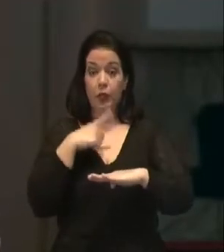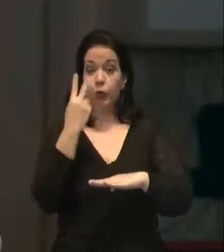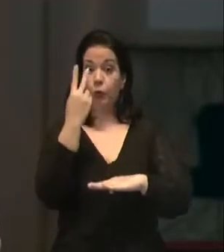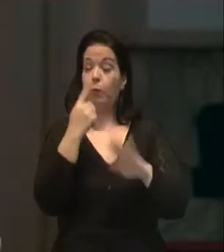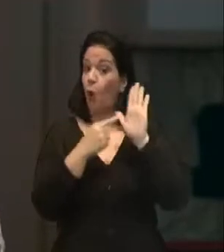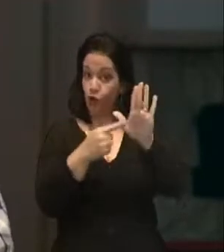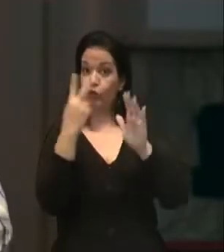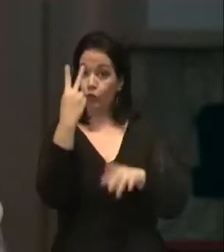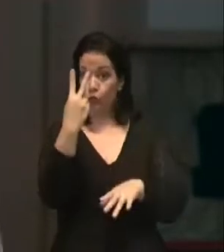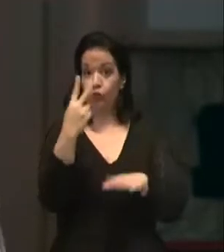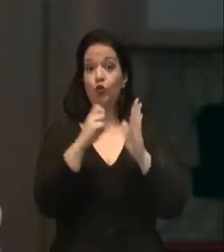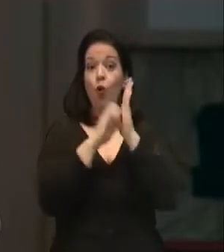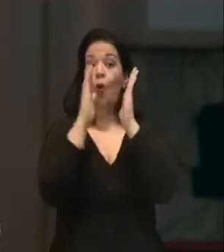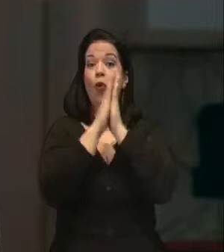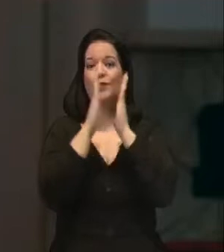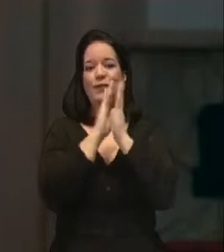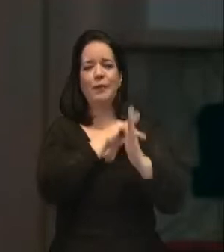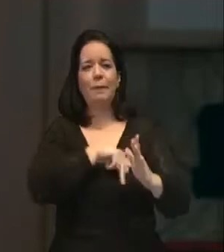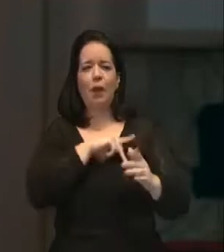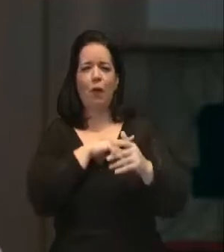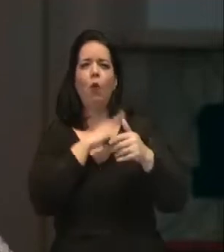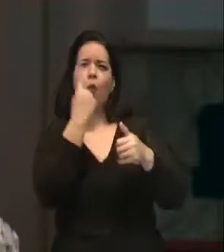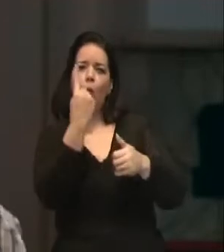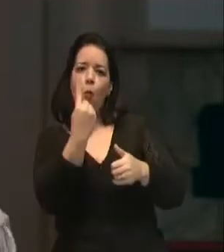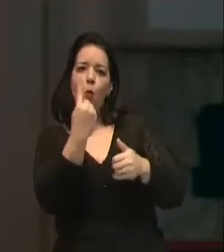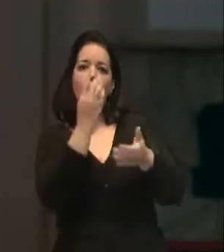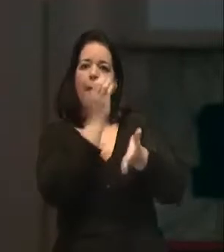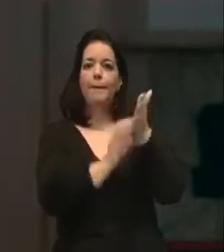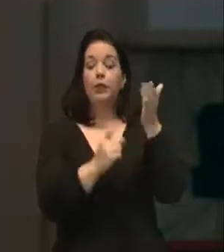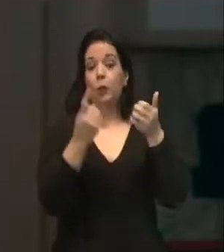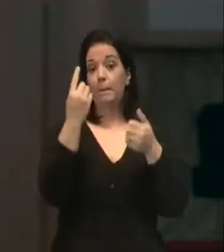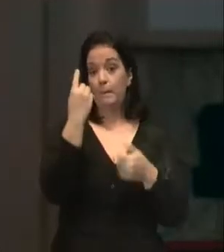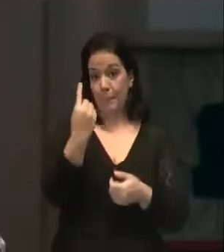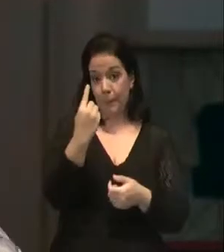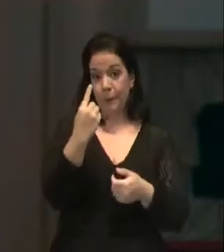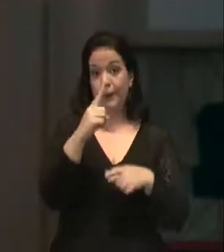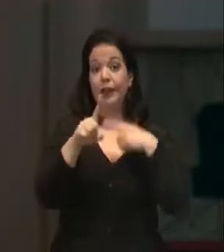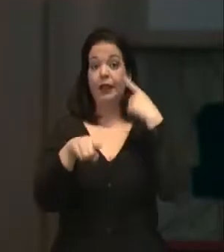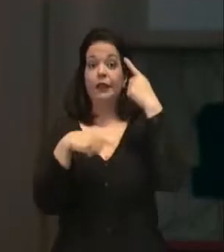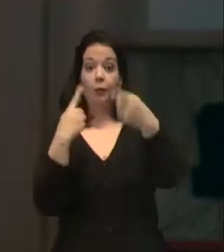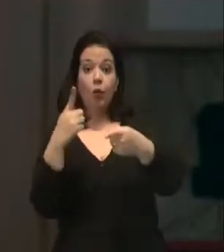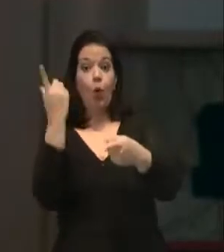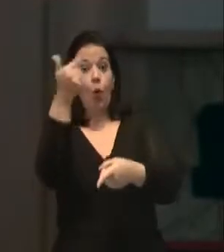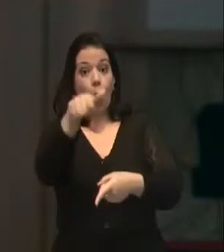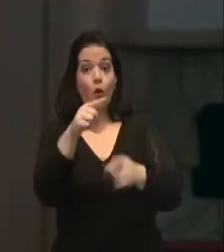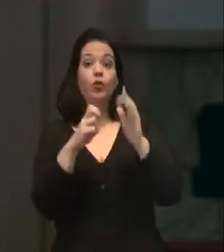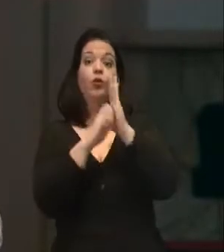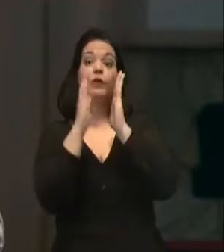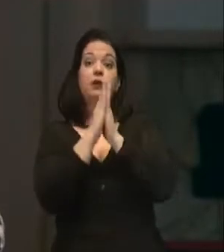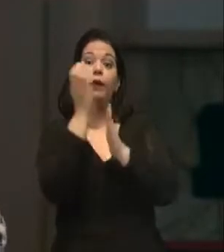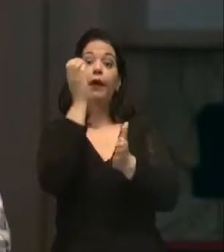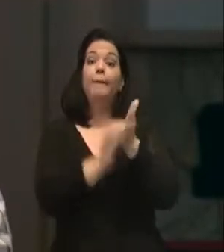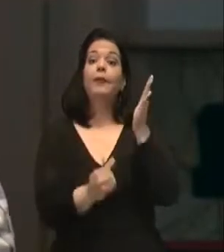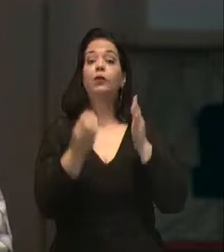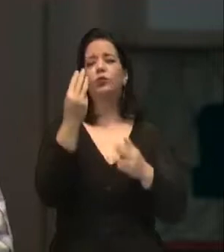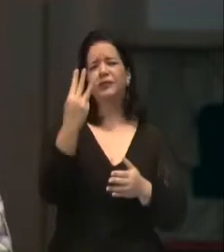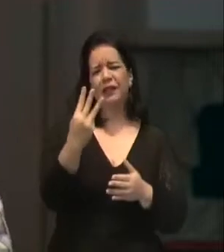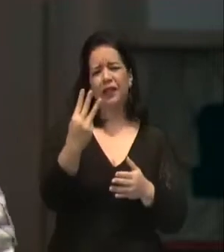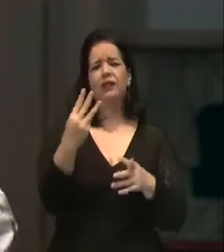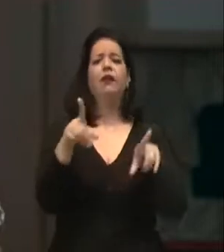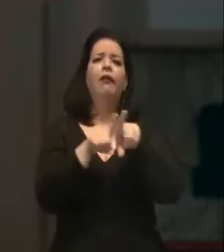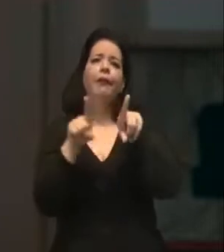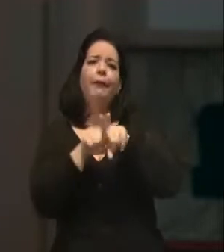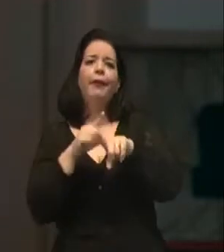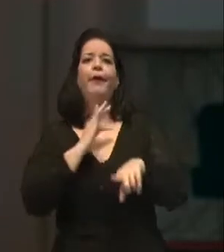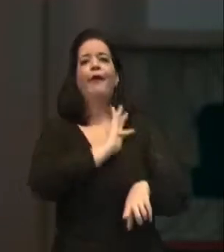capítulo 1, outra no capítulo 3. Nós temos orações que ele faz em Filipenses, em outras cartas.